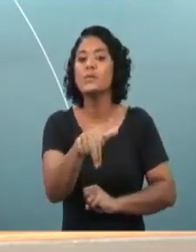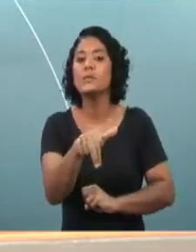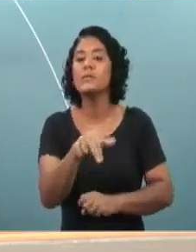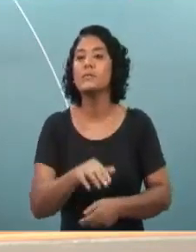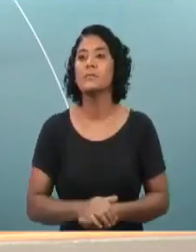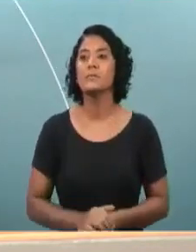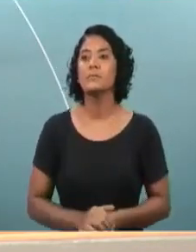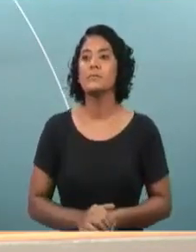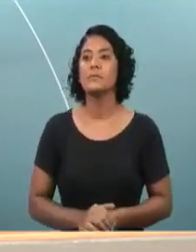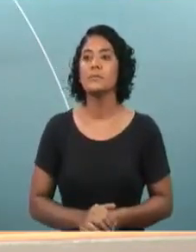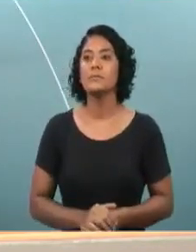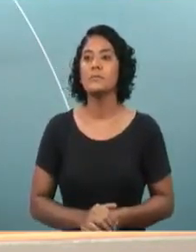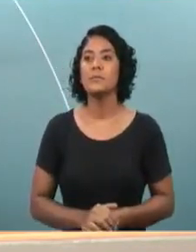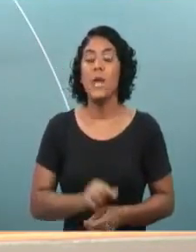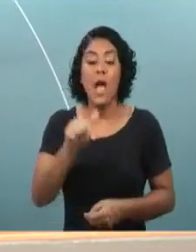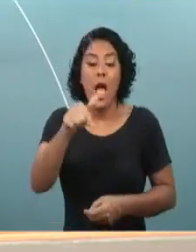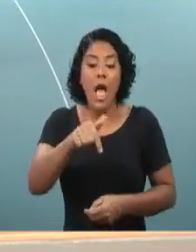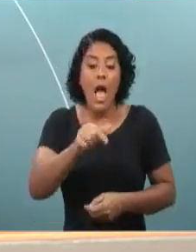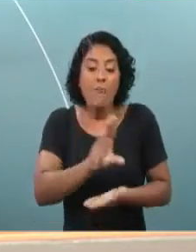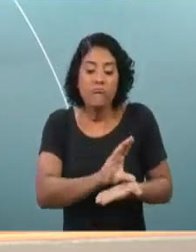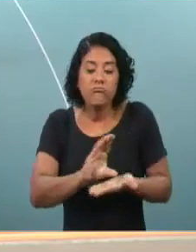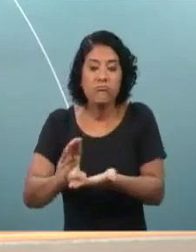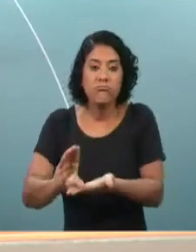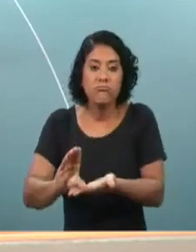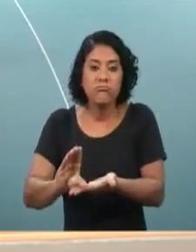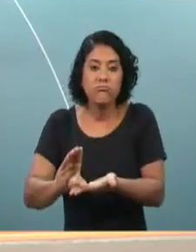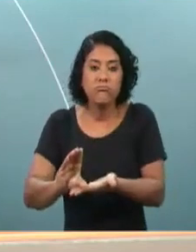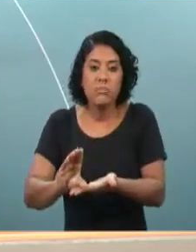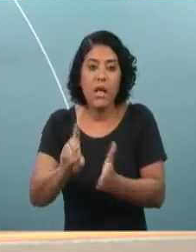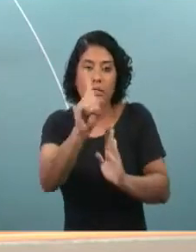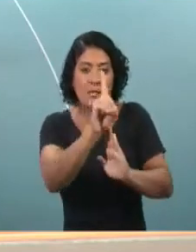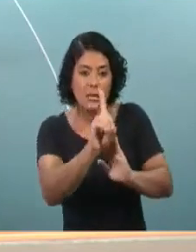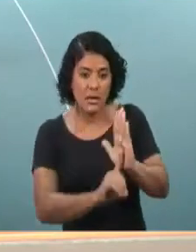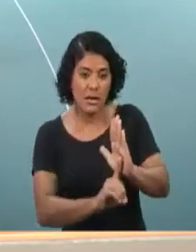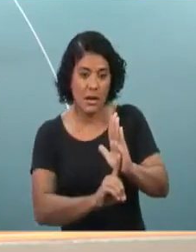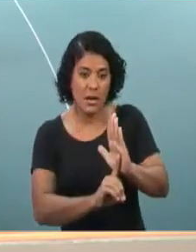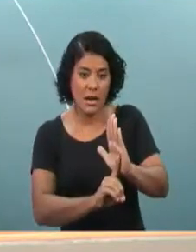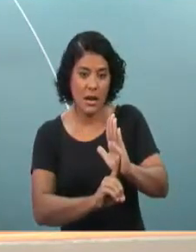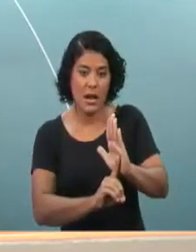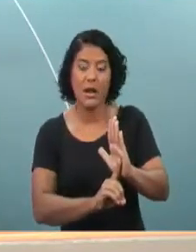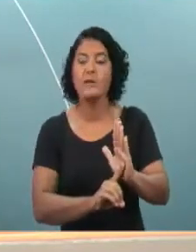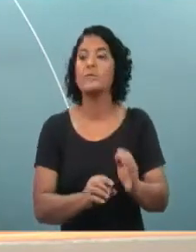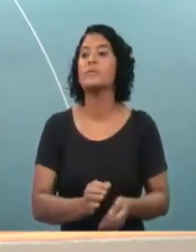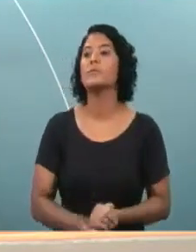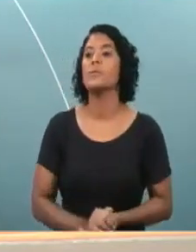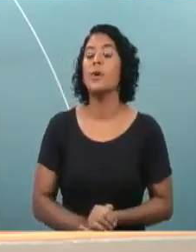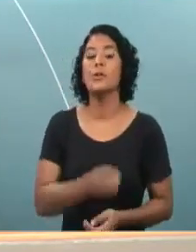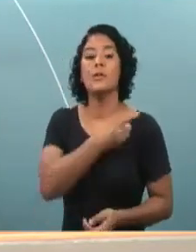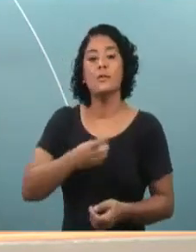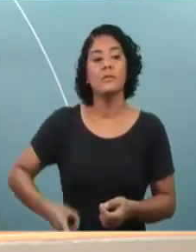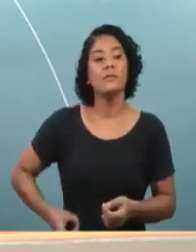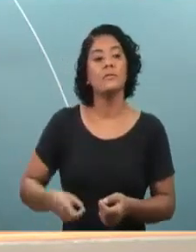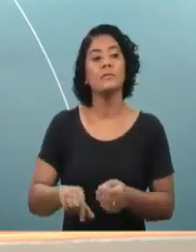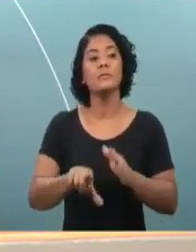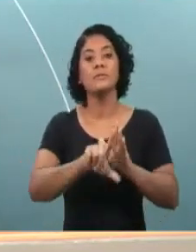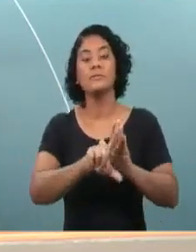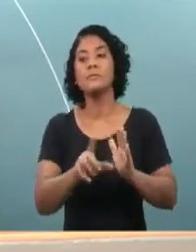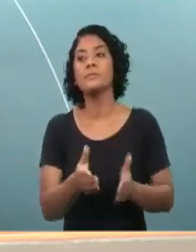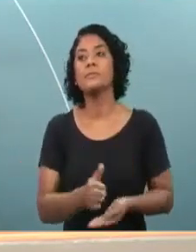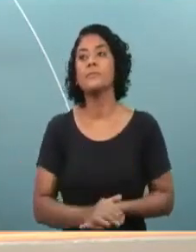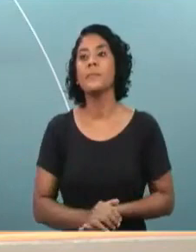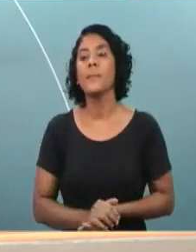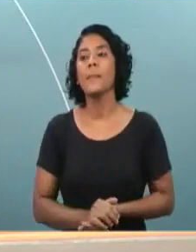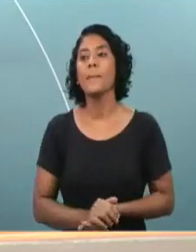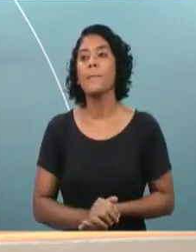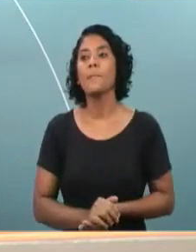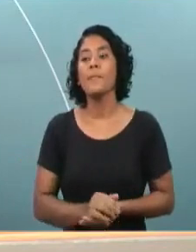rio-grandense, porque é com esses recursos, que é um direito legítimo dos deputados estaduais, repito, é que